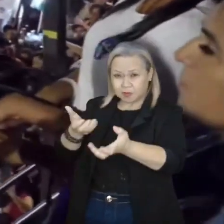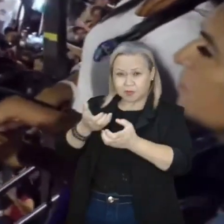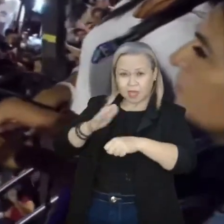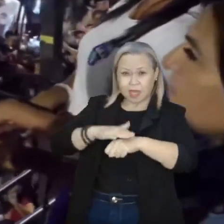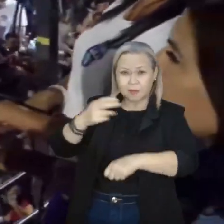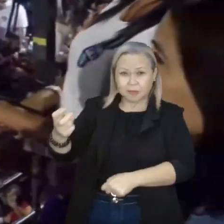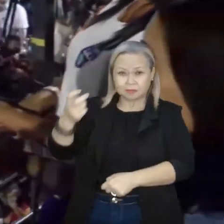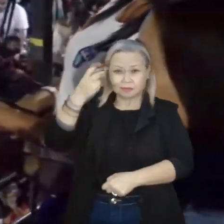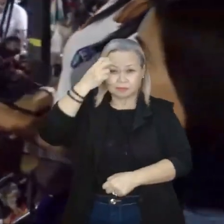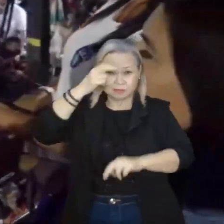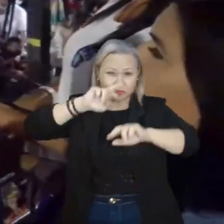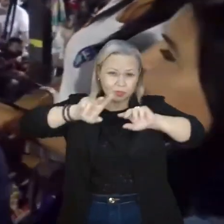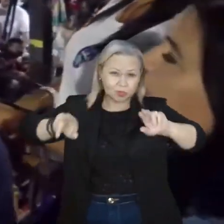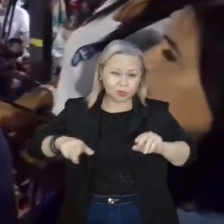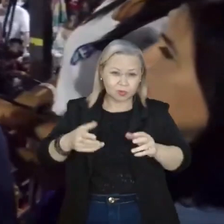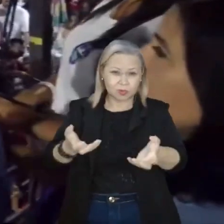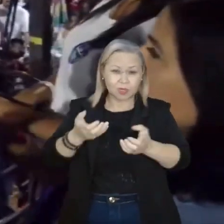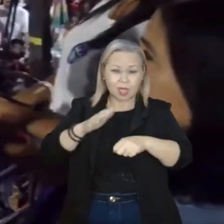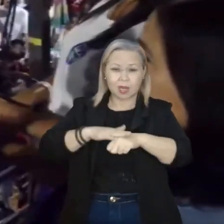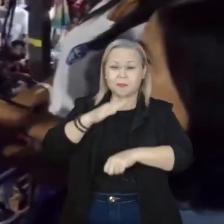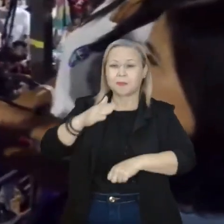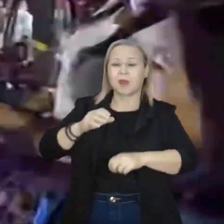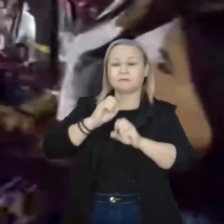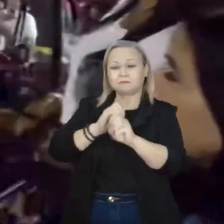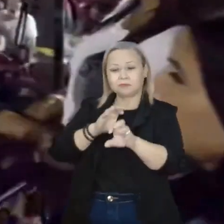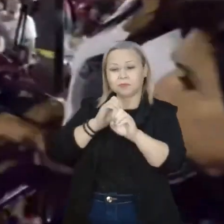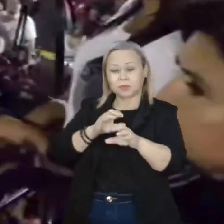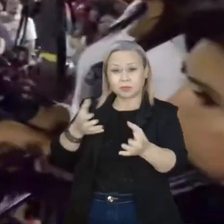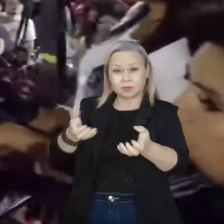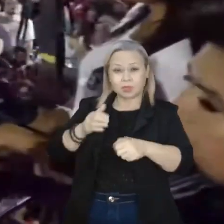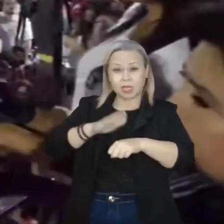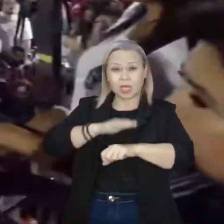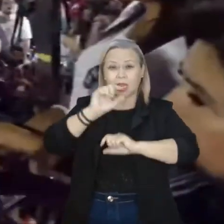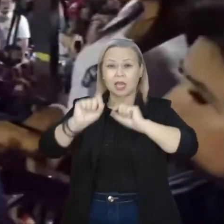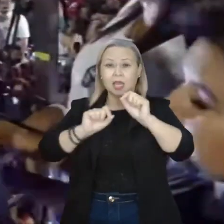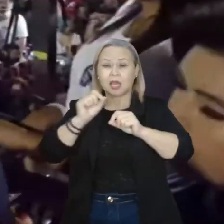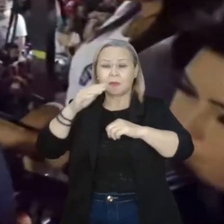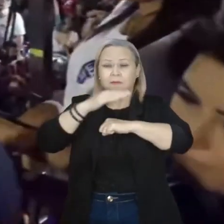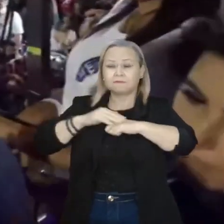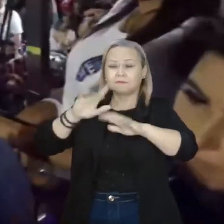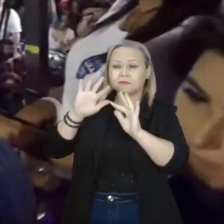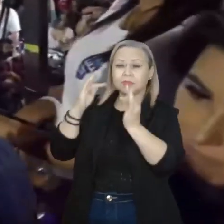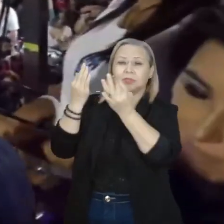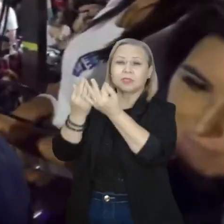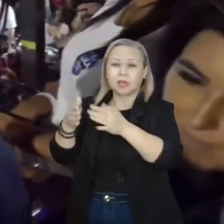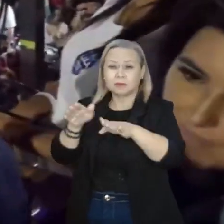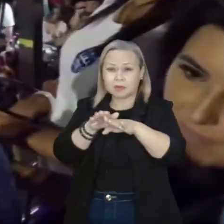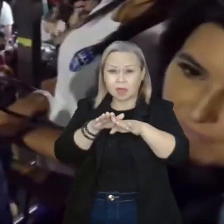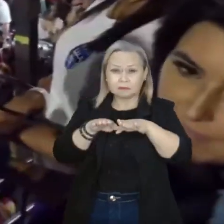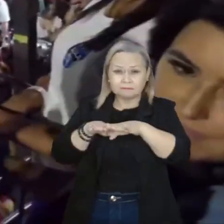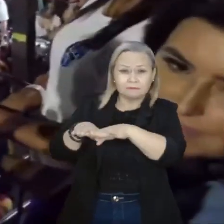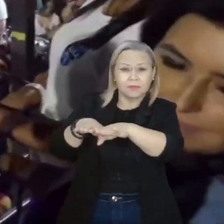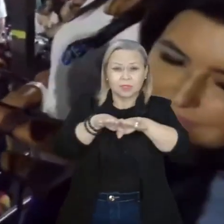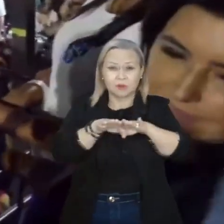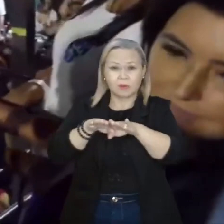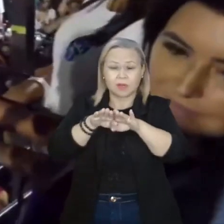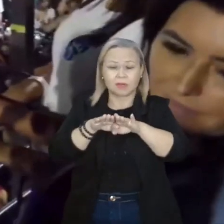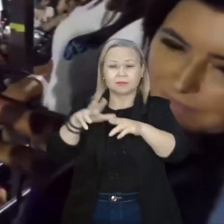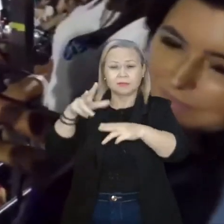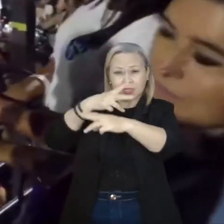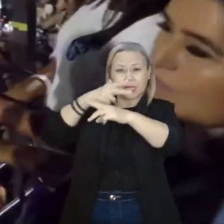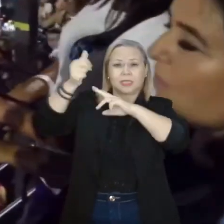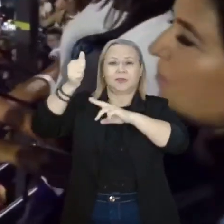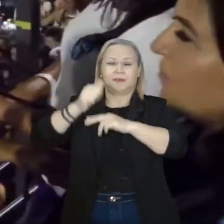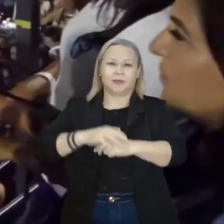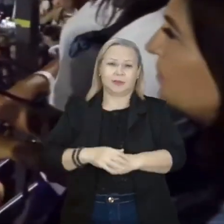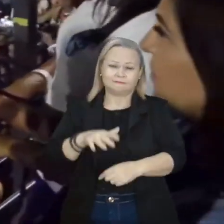cultura, que querem mais educação, que querem mais fraternidade, mais igualdade. Essa vitória